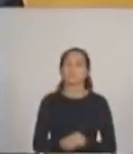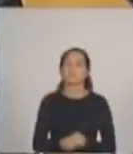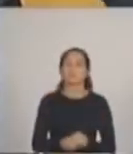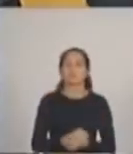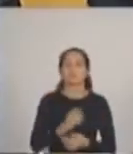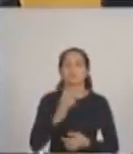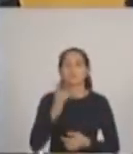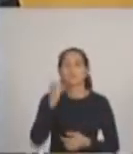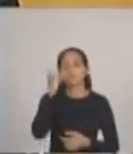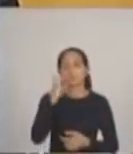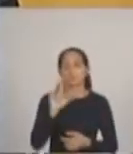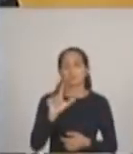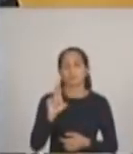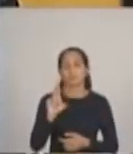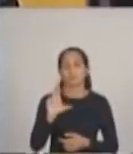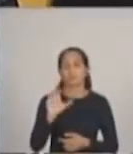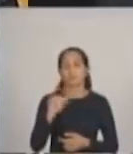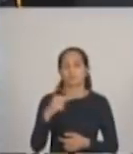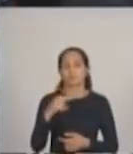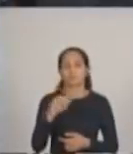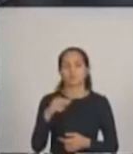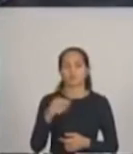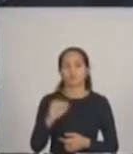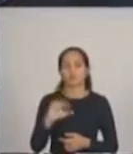Deputado Luciano Machado.